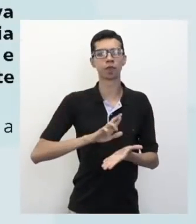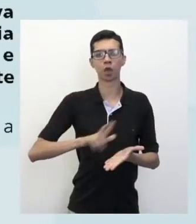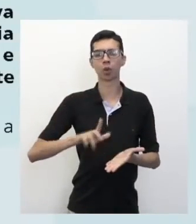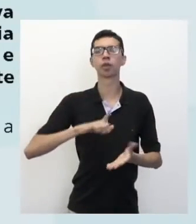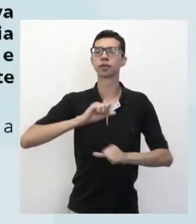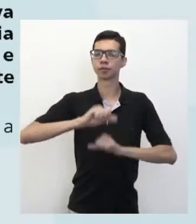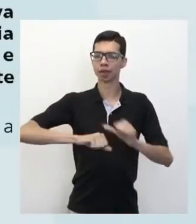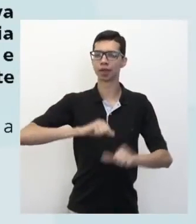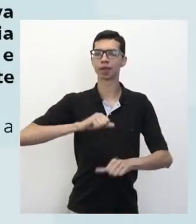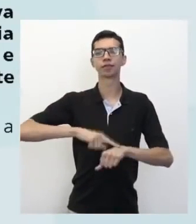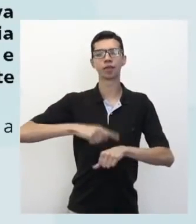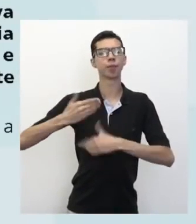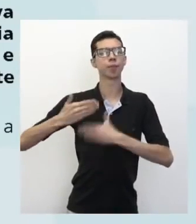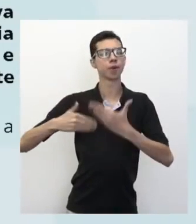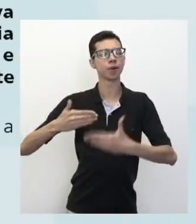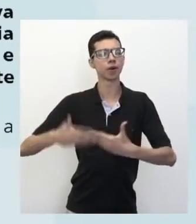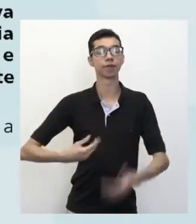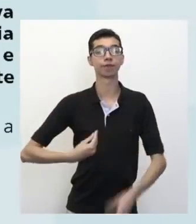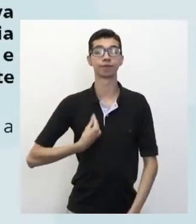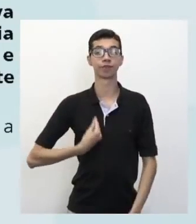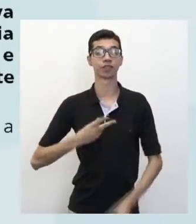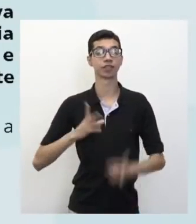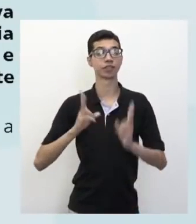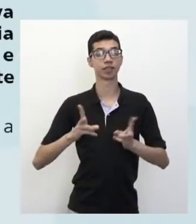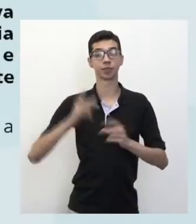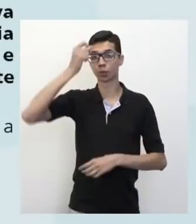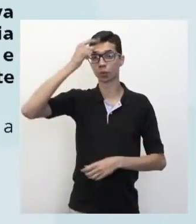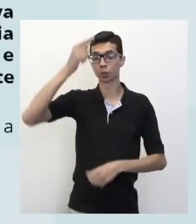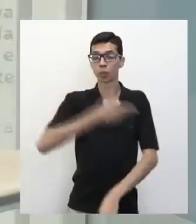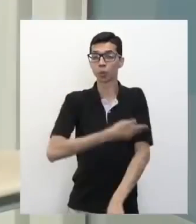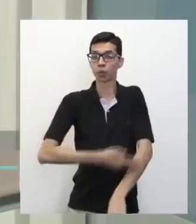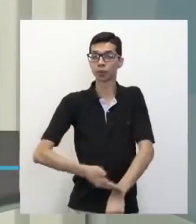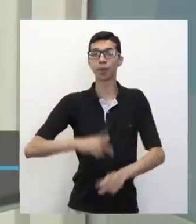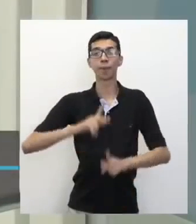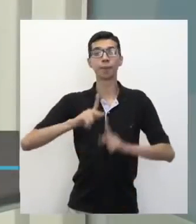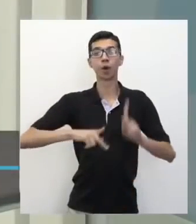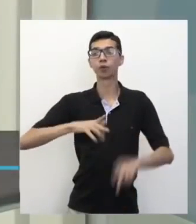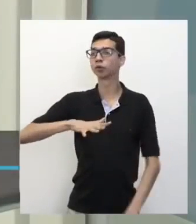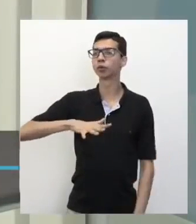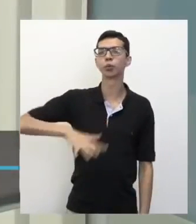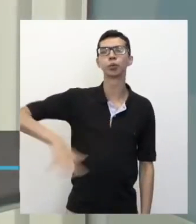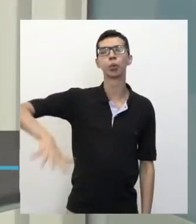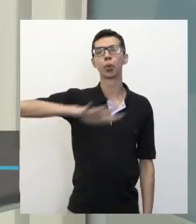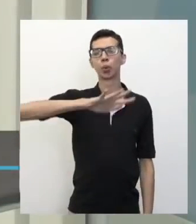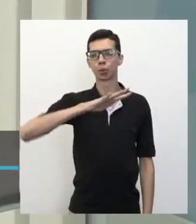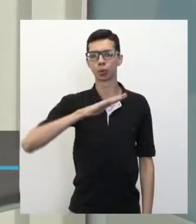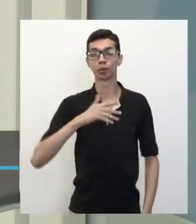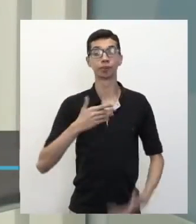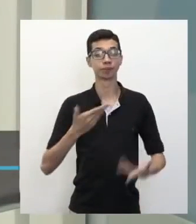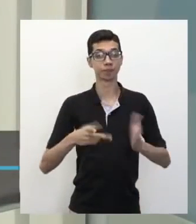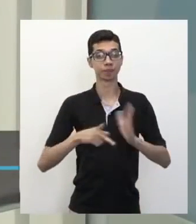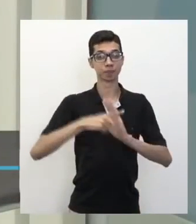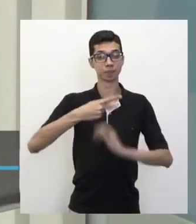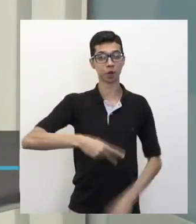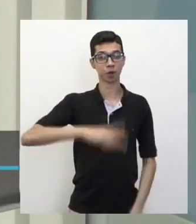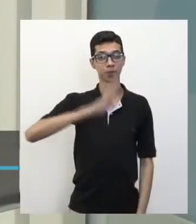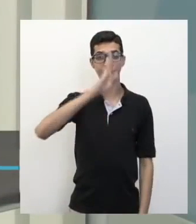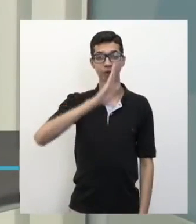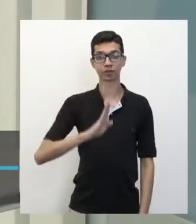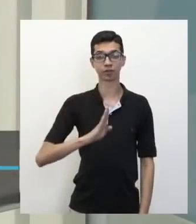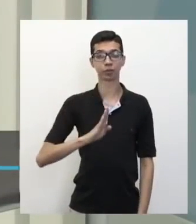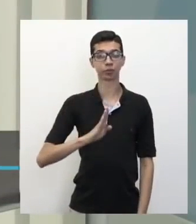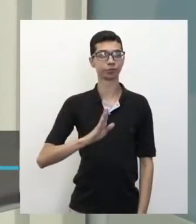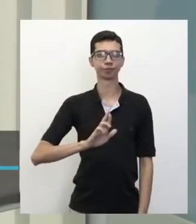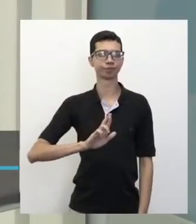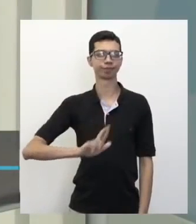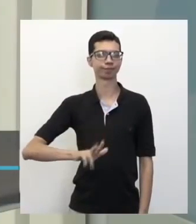tempo. Está presente na cultura de todos os povos. Então, isso não é mérito do brasileiro, ou o brasileiro